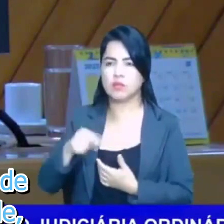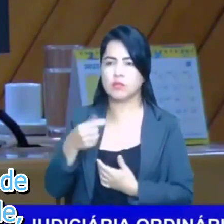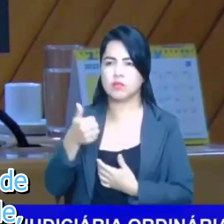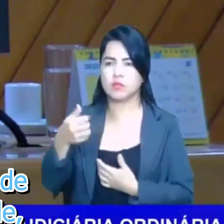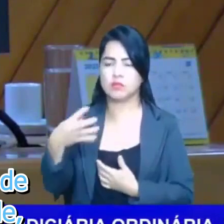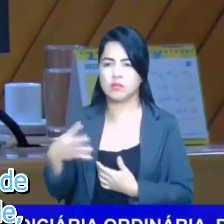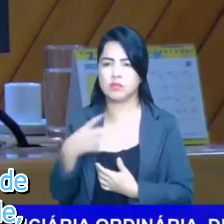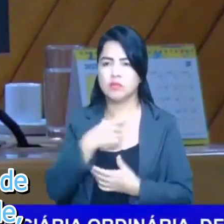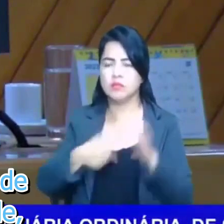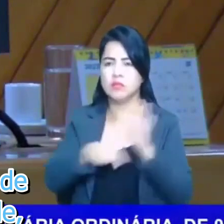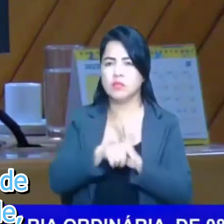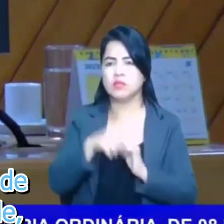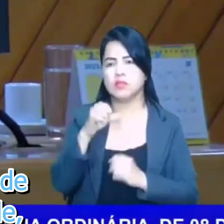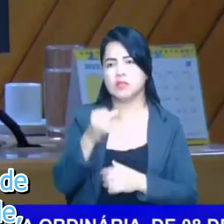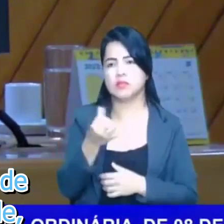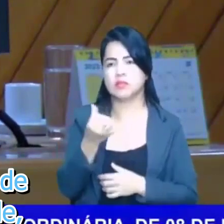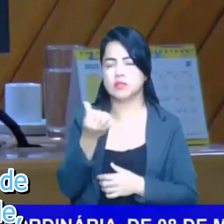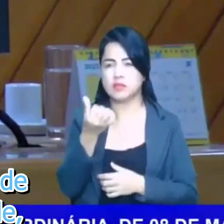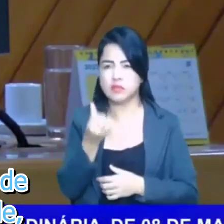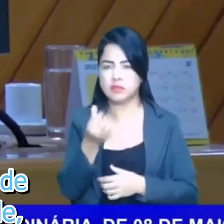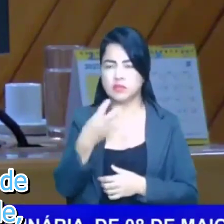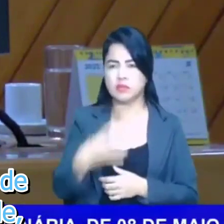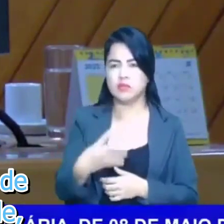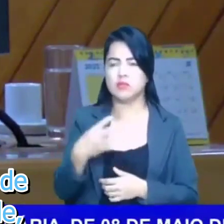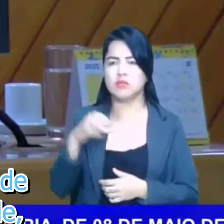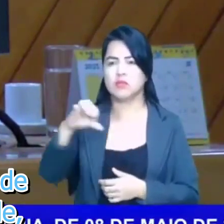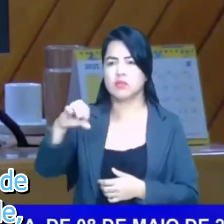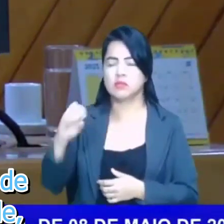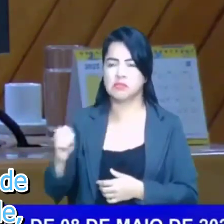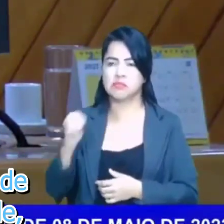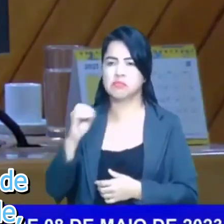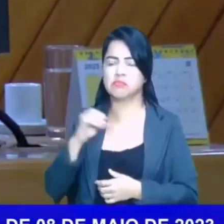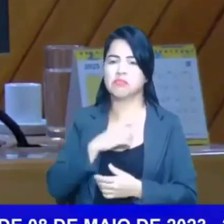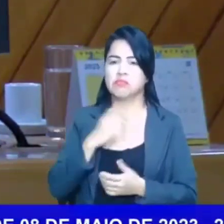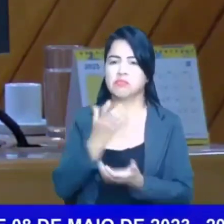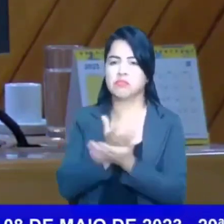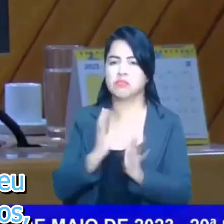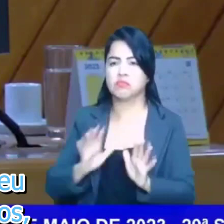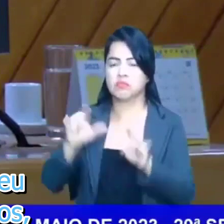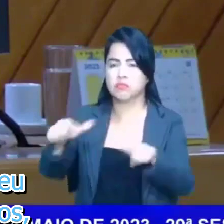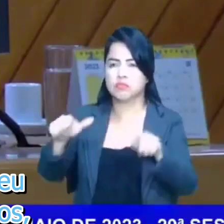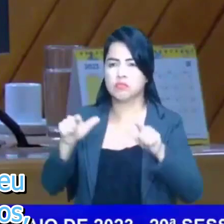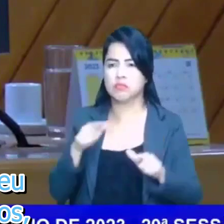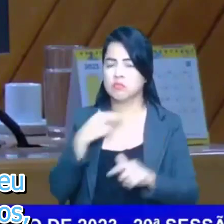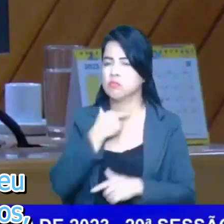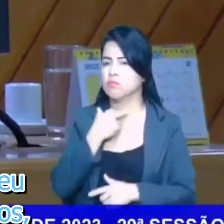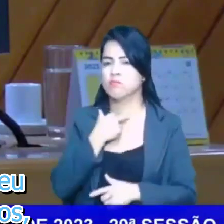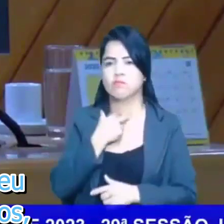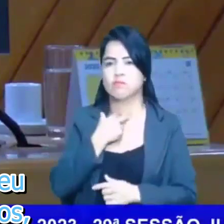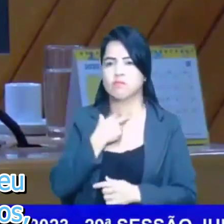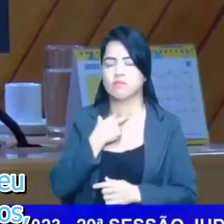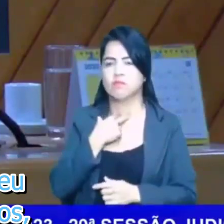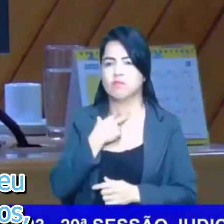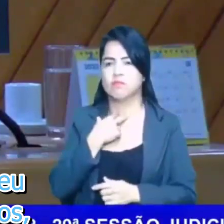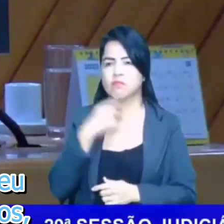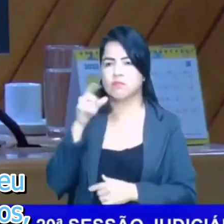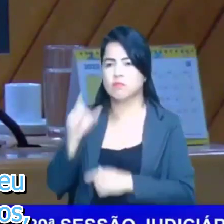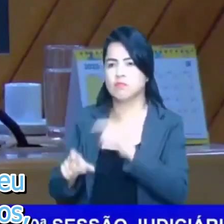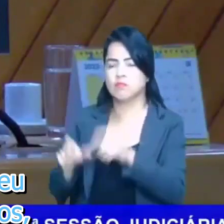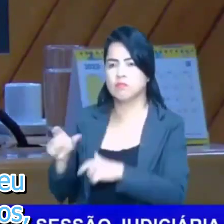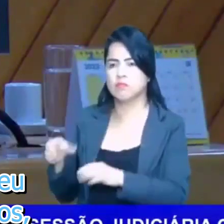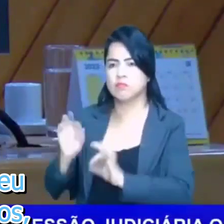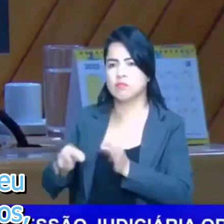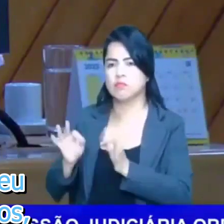Complementar 6490, de cassação de registro ou diploma e de legitimidade, não podem alcançar as pessoas